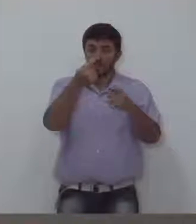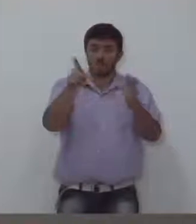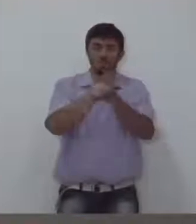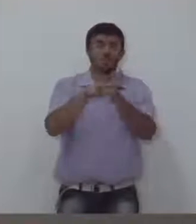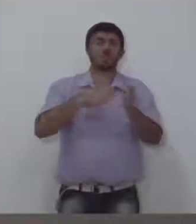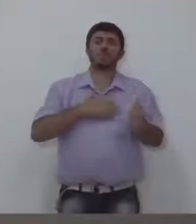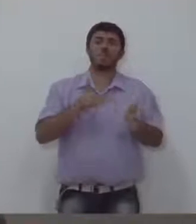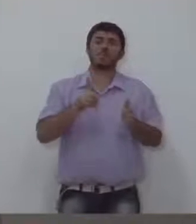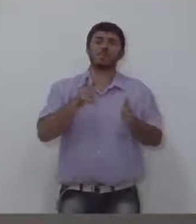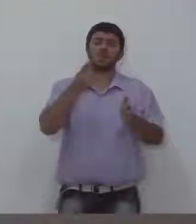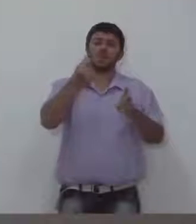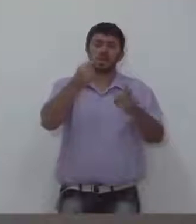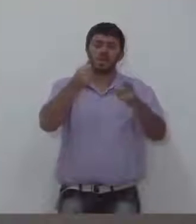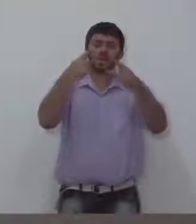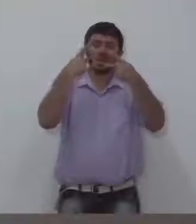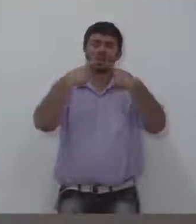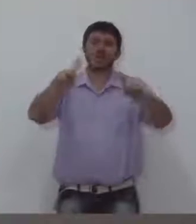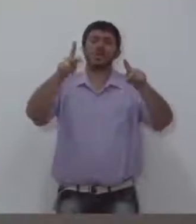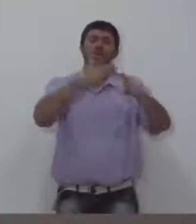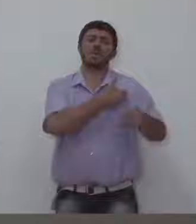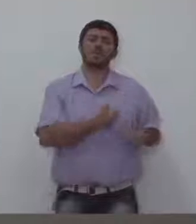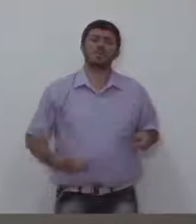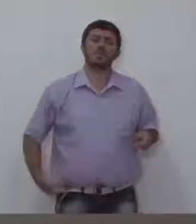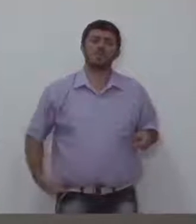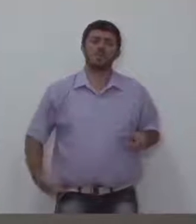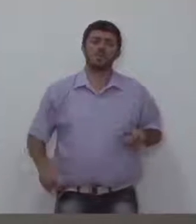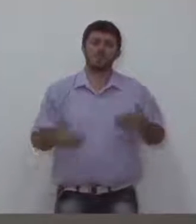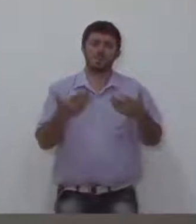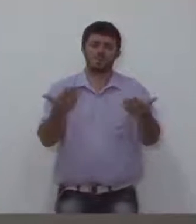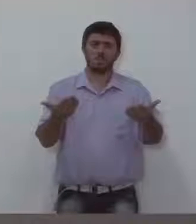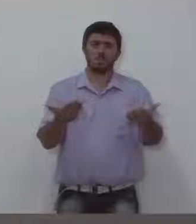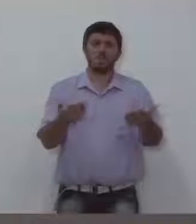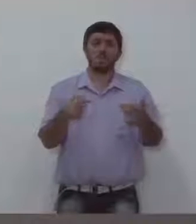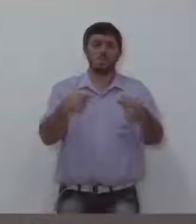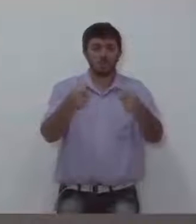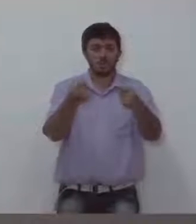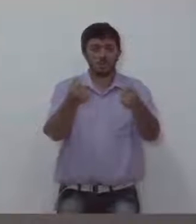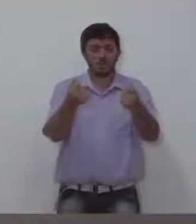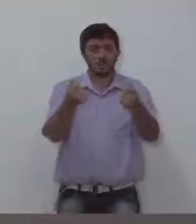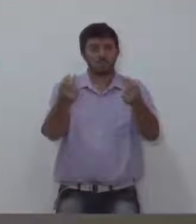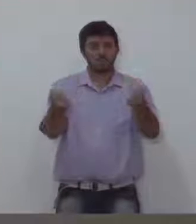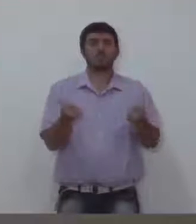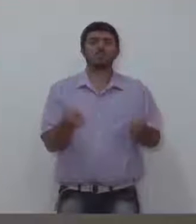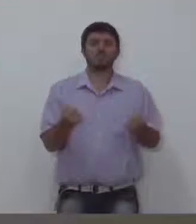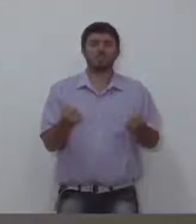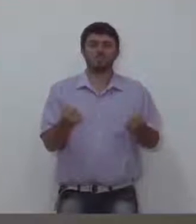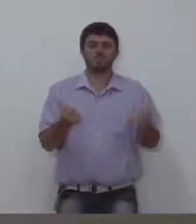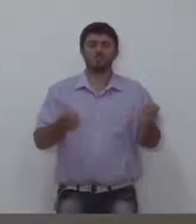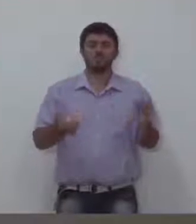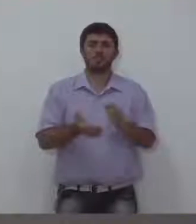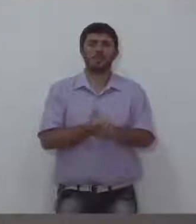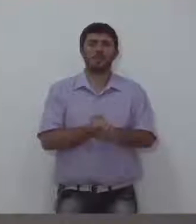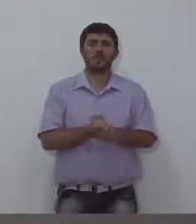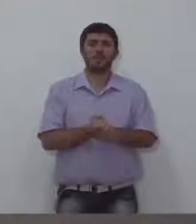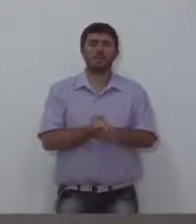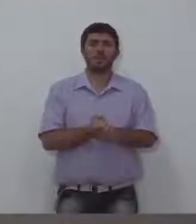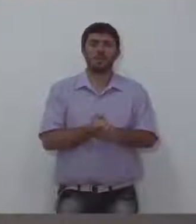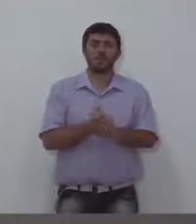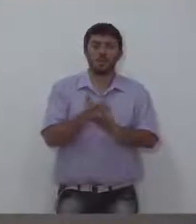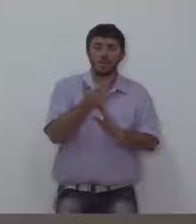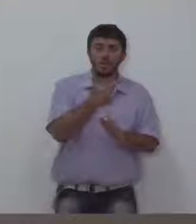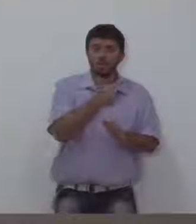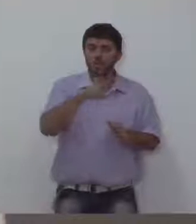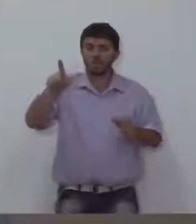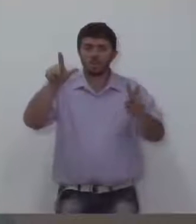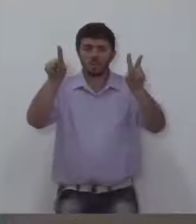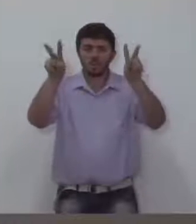né, através desse relatório, para que o dinheiro público seja economizado. Outro assunto que eu quero falar também, estive presente